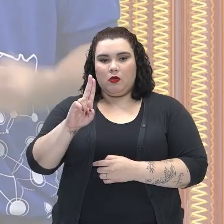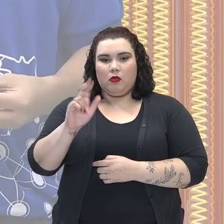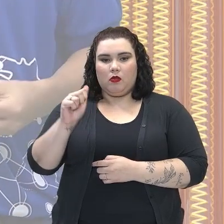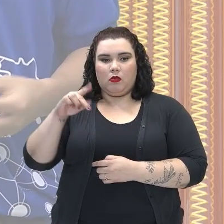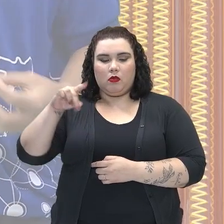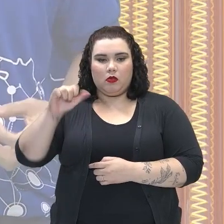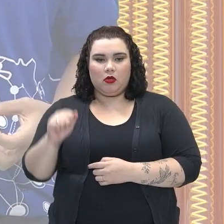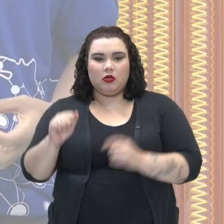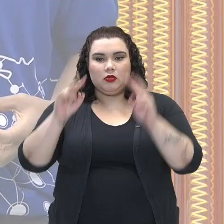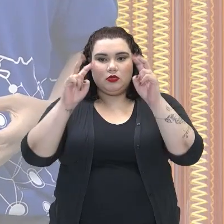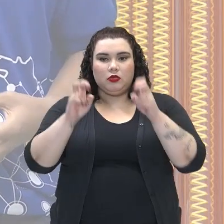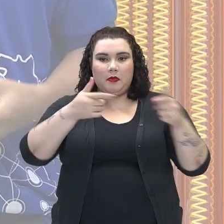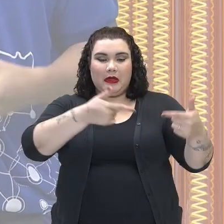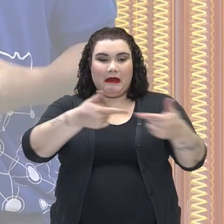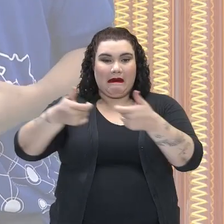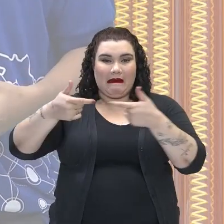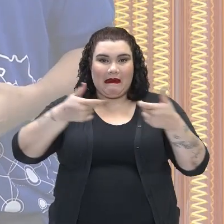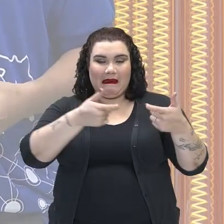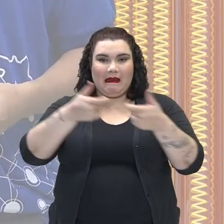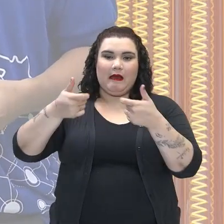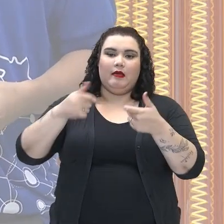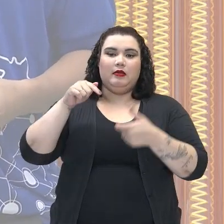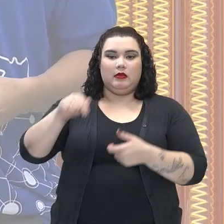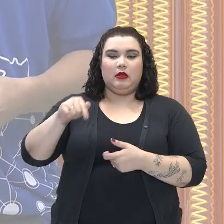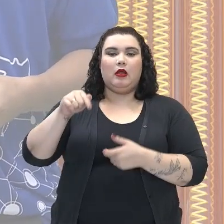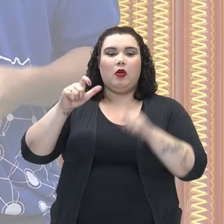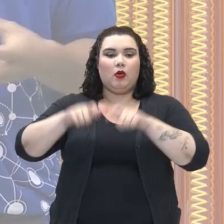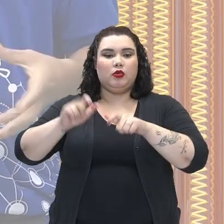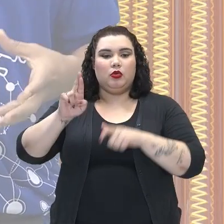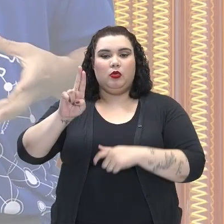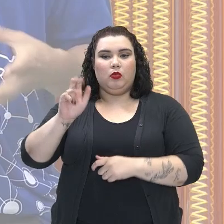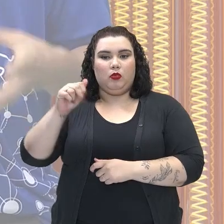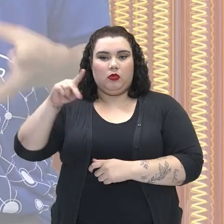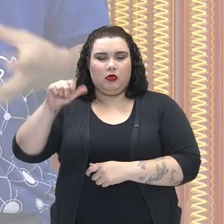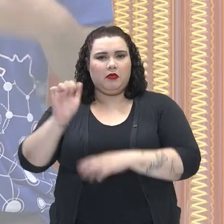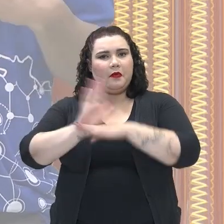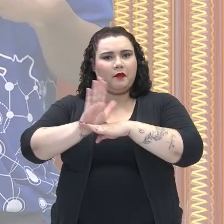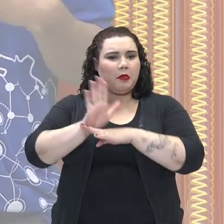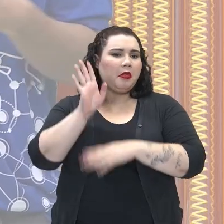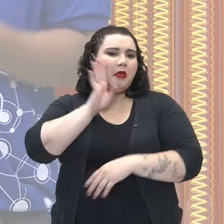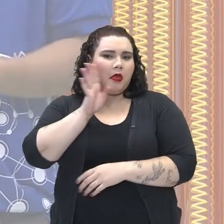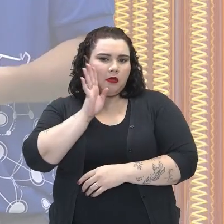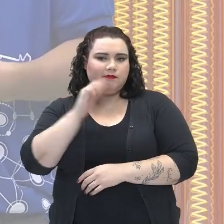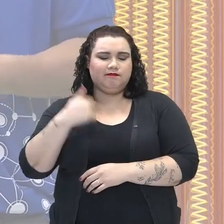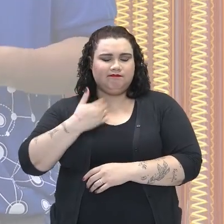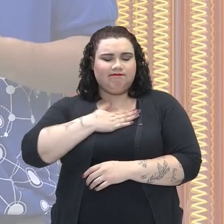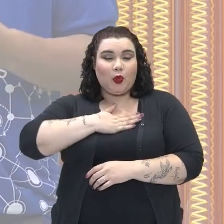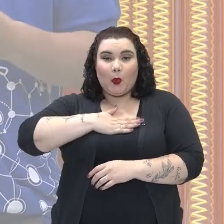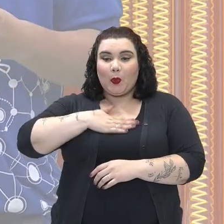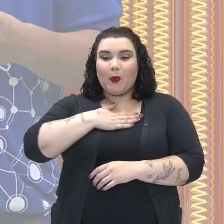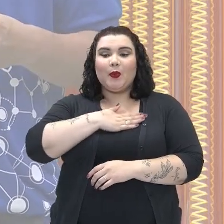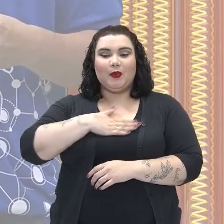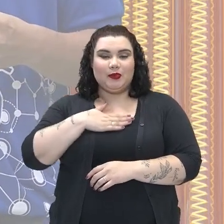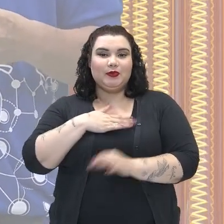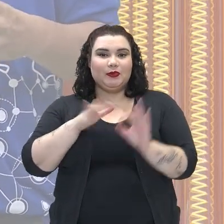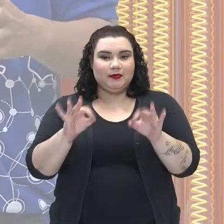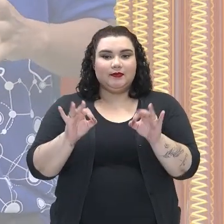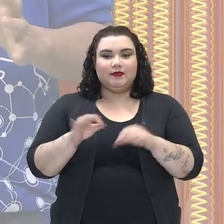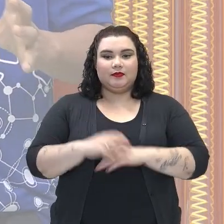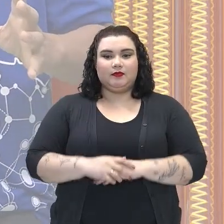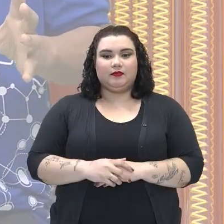sobre guerra civil lá em Ruanda. O protagonista é muito legal, é um filme muito legal mesmo, né? O meu favorito, inclusive, dessa lista, é